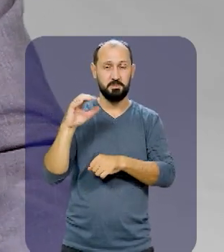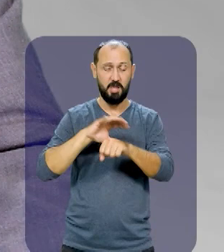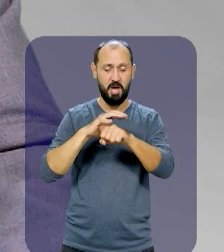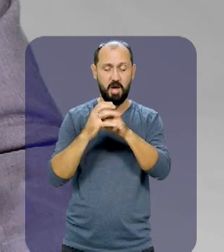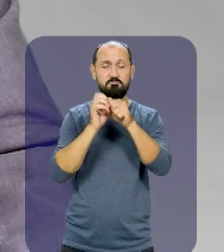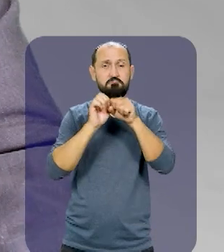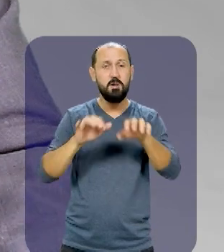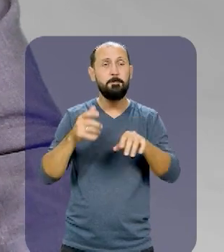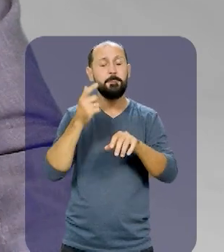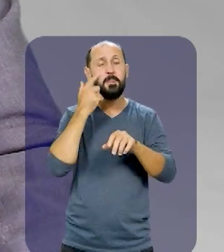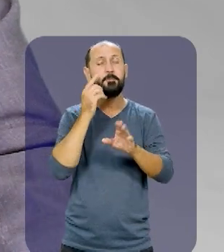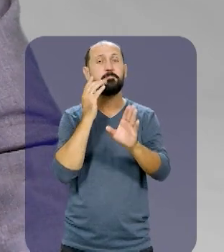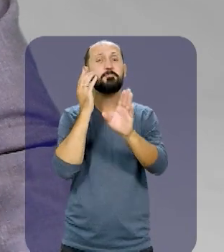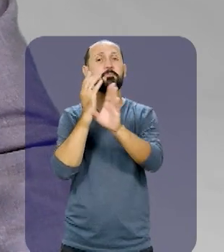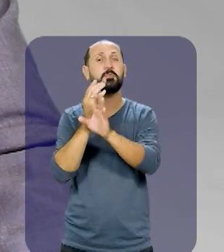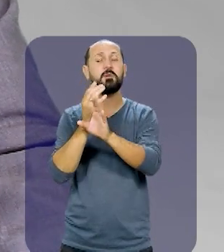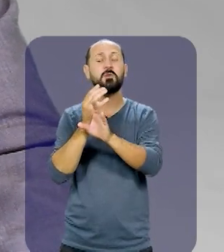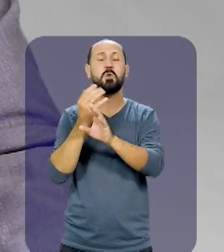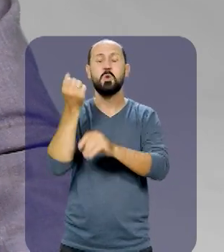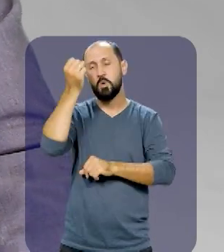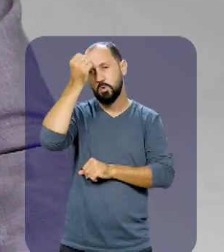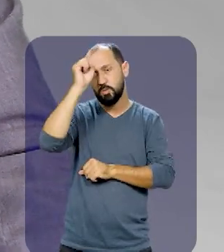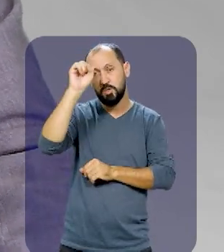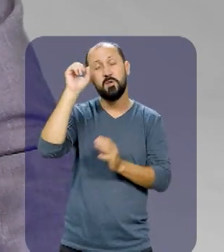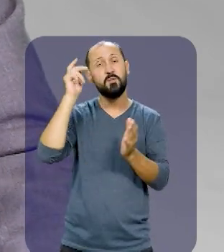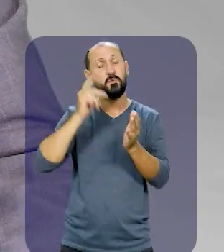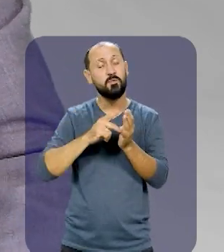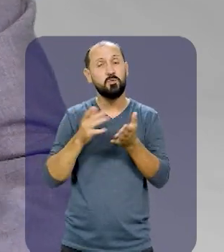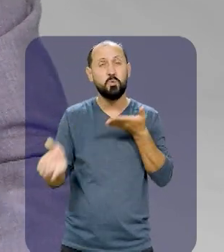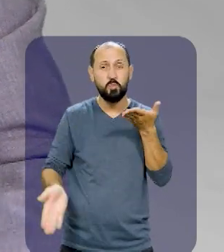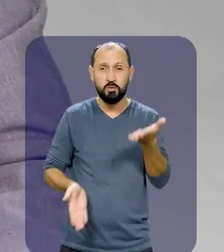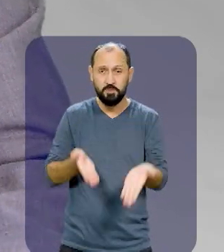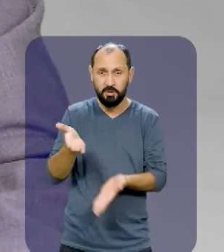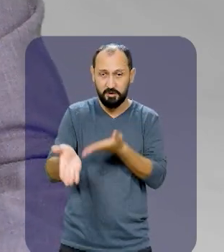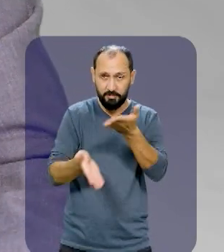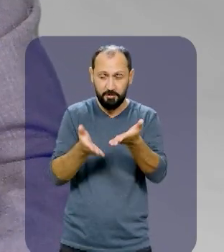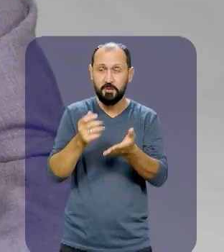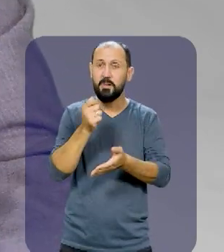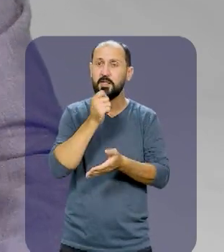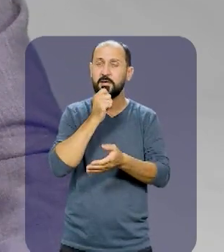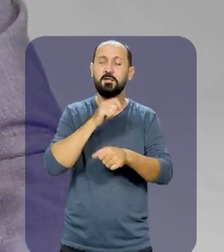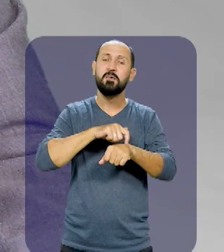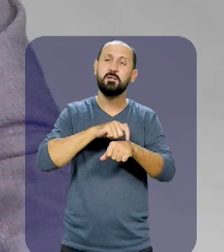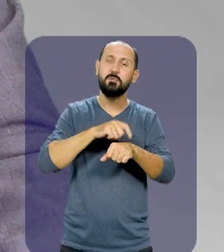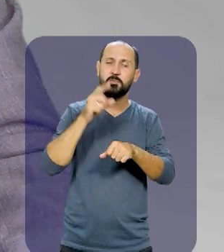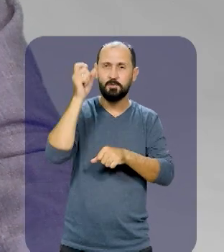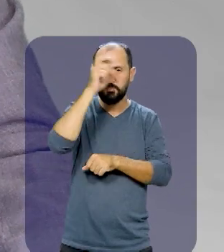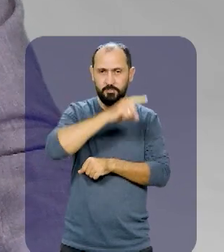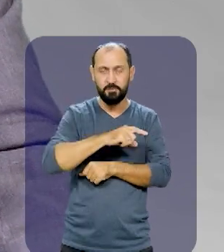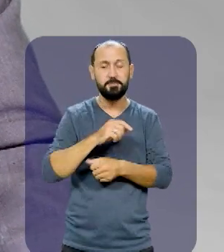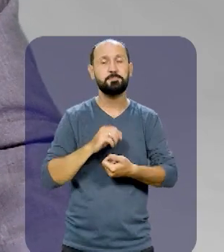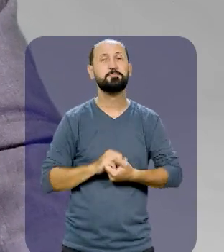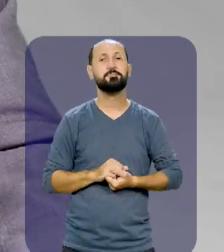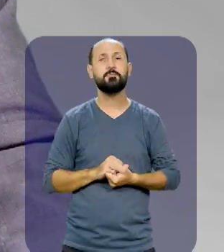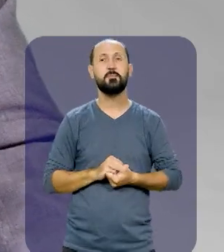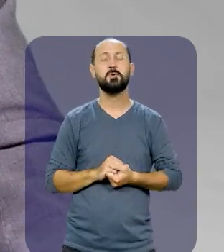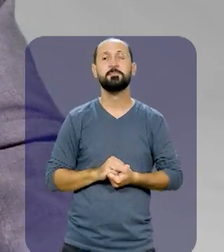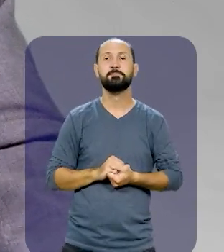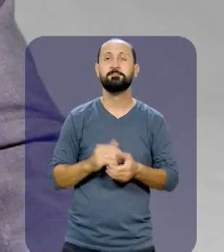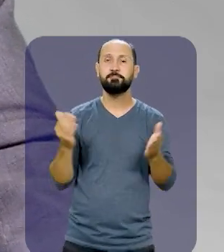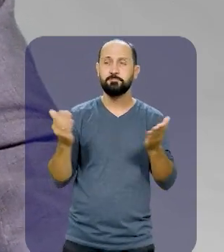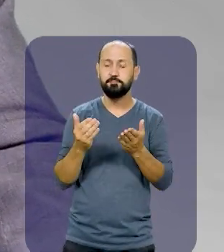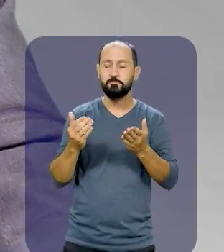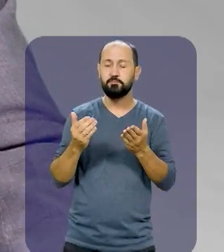Covid e conseguimos grande sucesso no tratamento da Covid ainda naquela fase difícil. Agora,